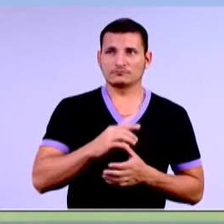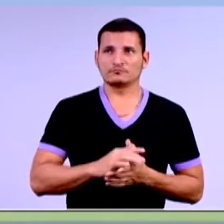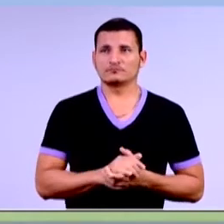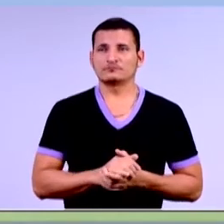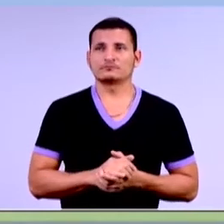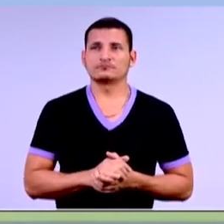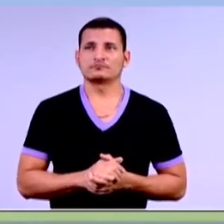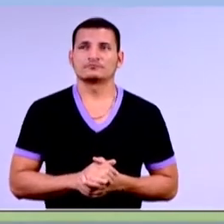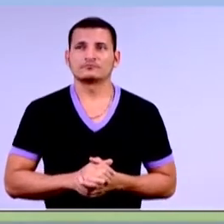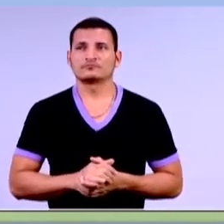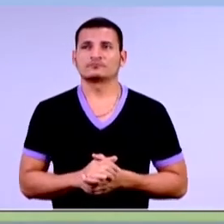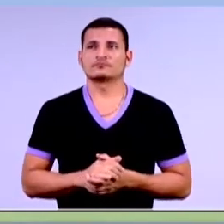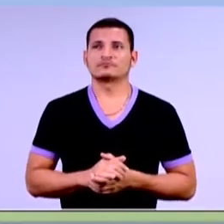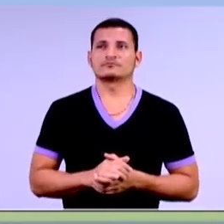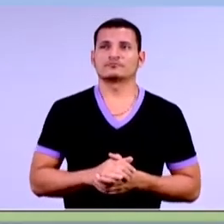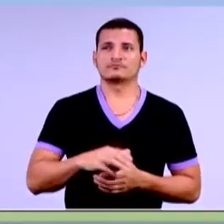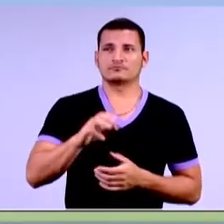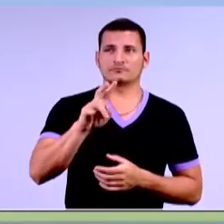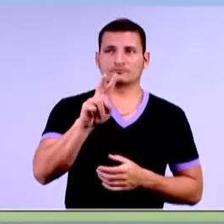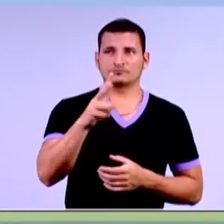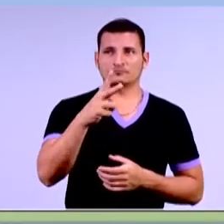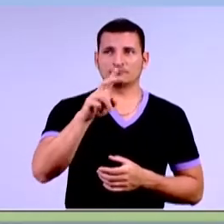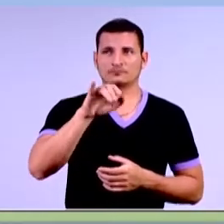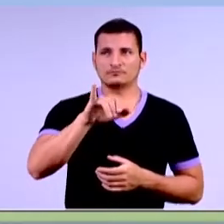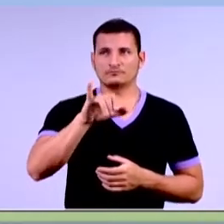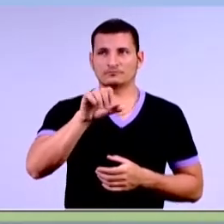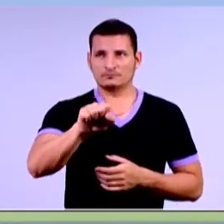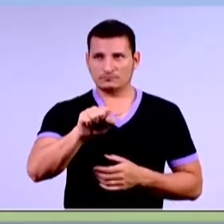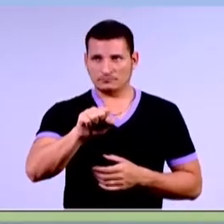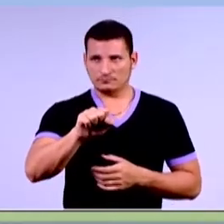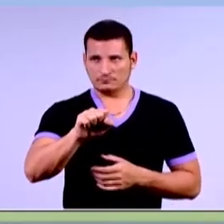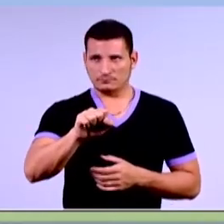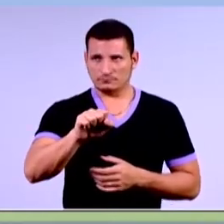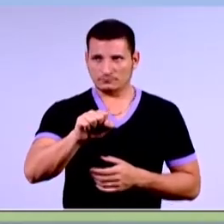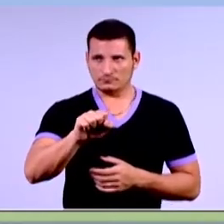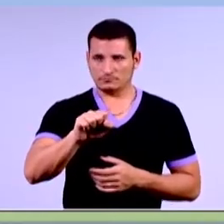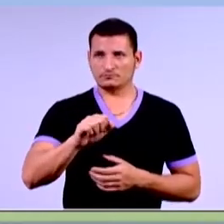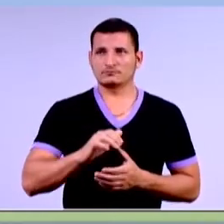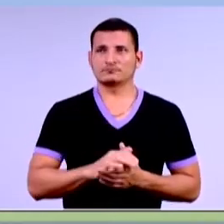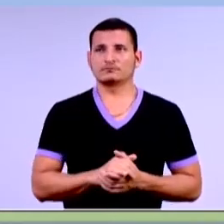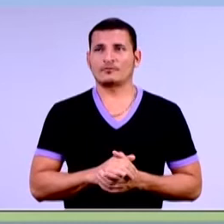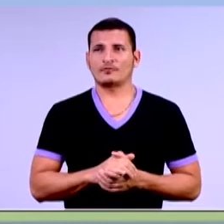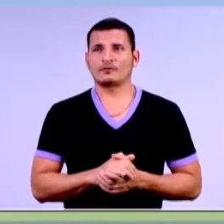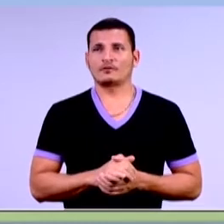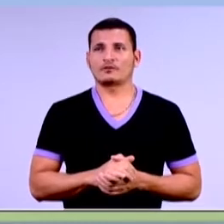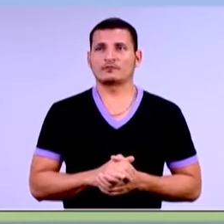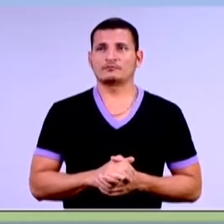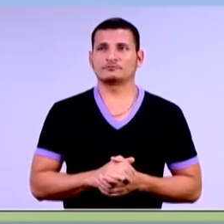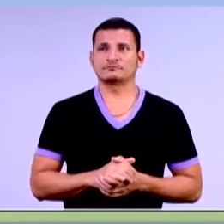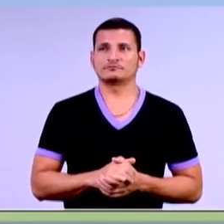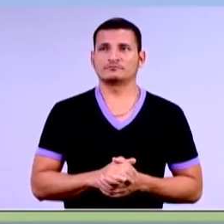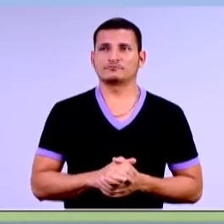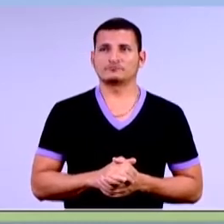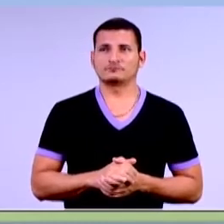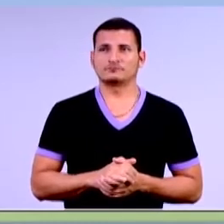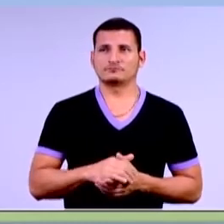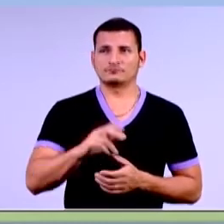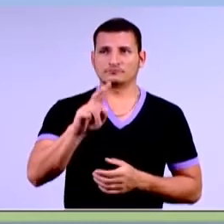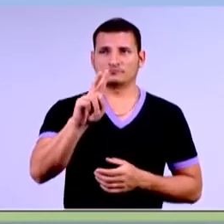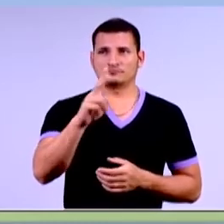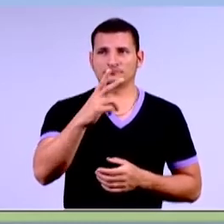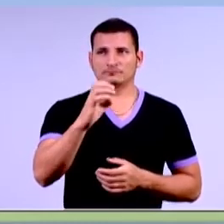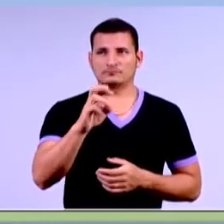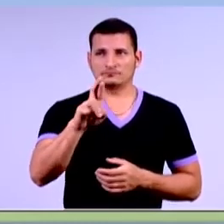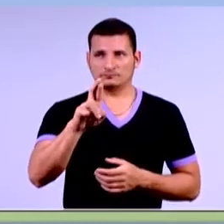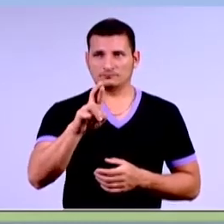rir que a terceira pessoa no masculino ele dele é o adjetivo para a